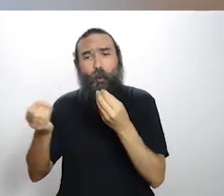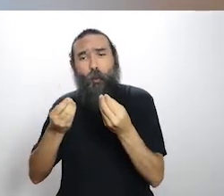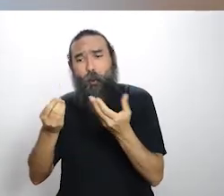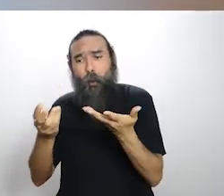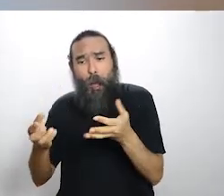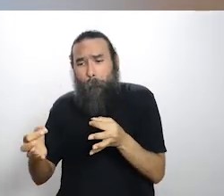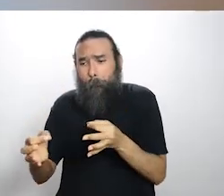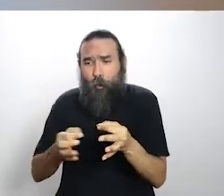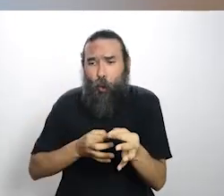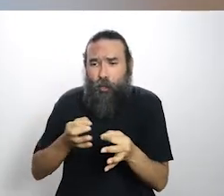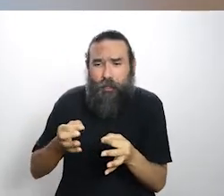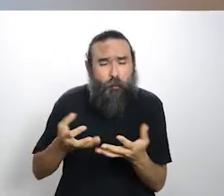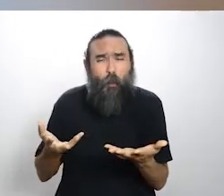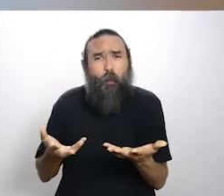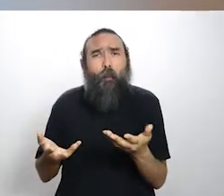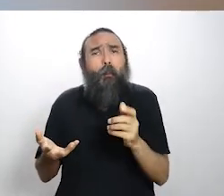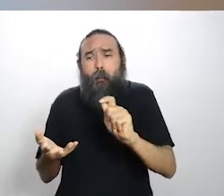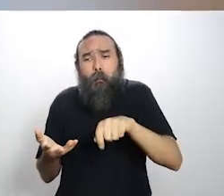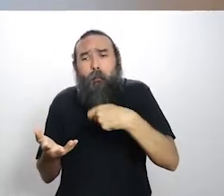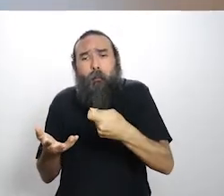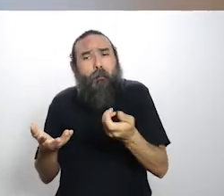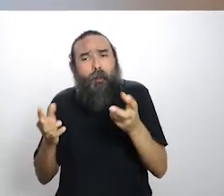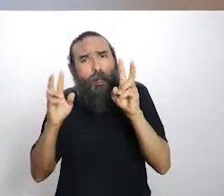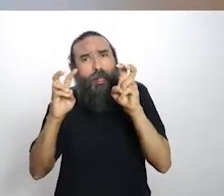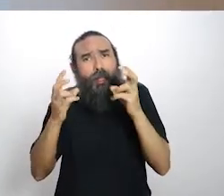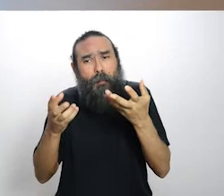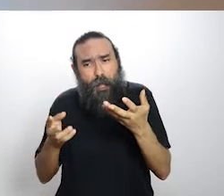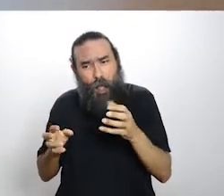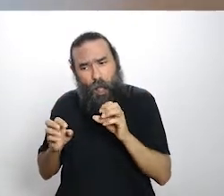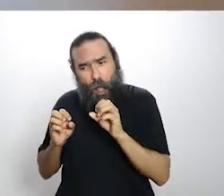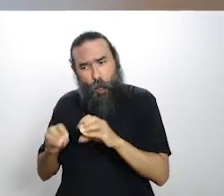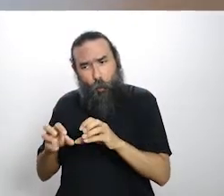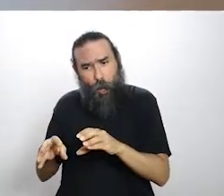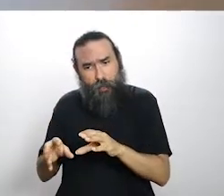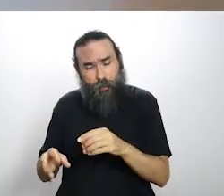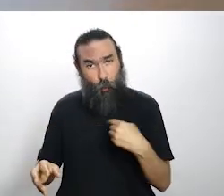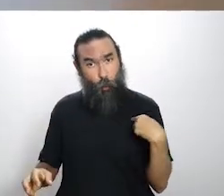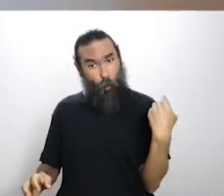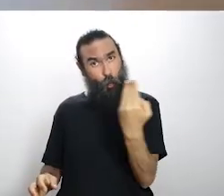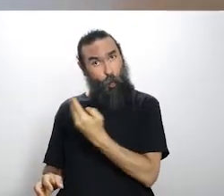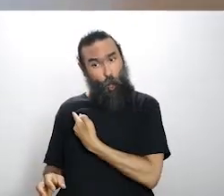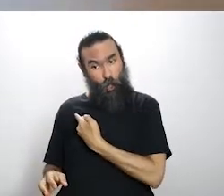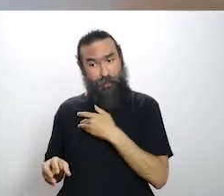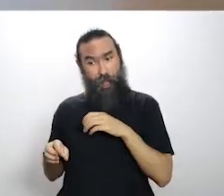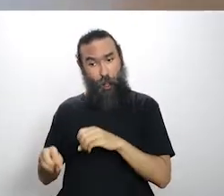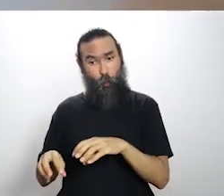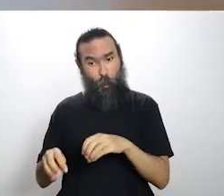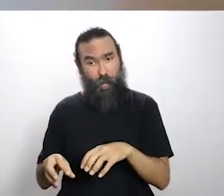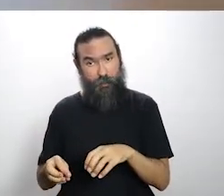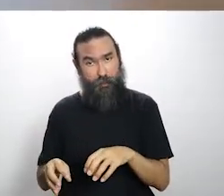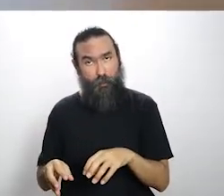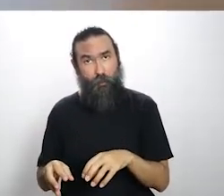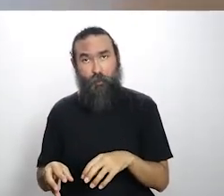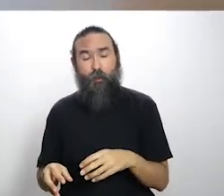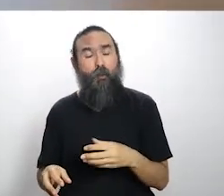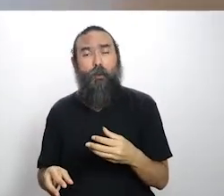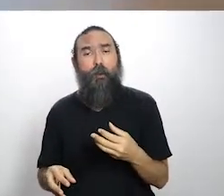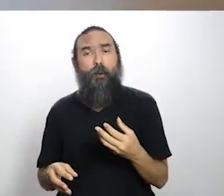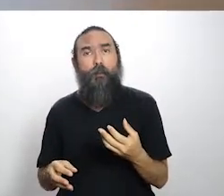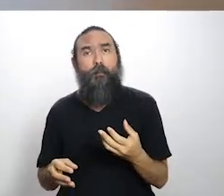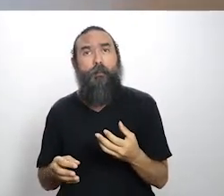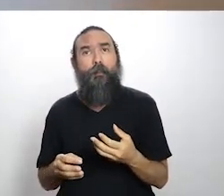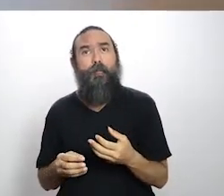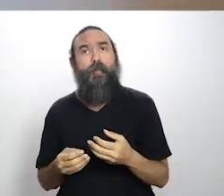nossa educação. Pelo seguinte, a companheira que deu